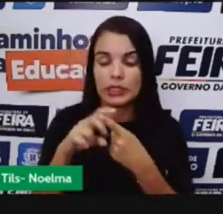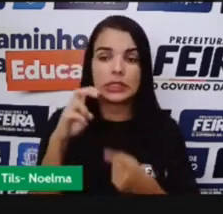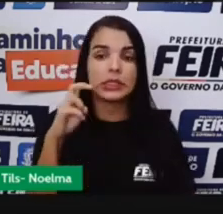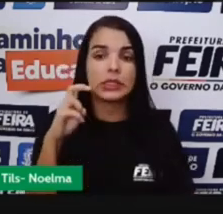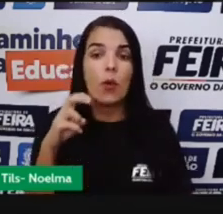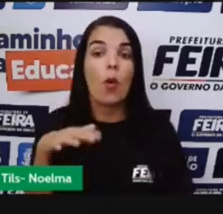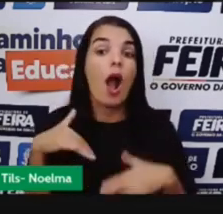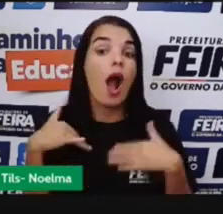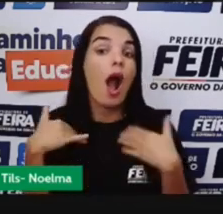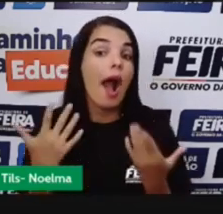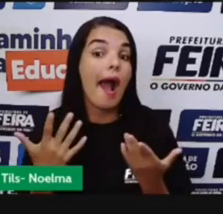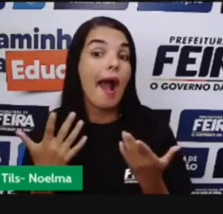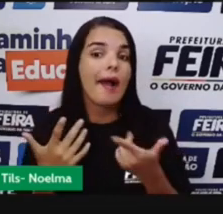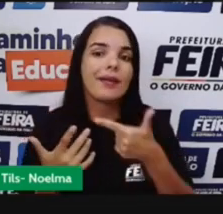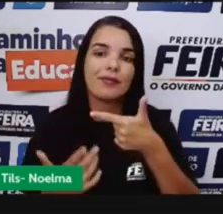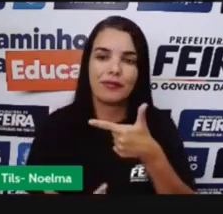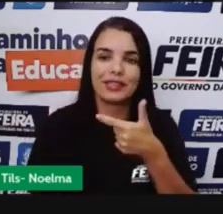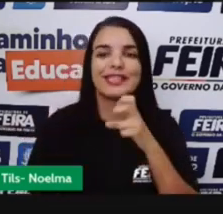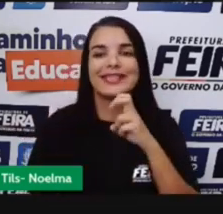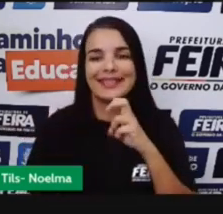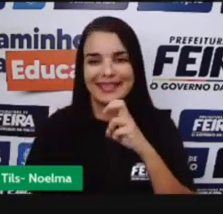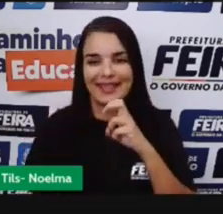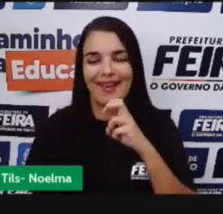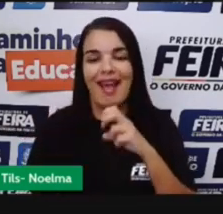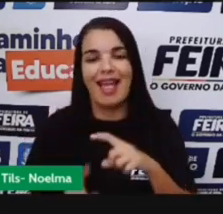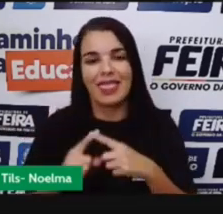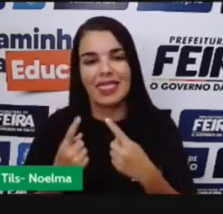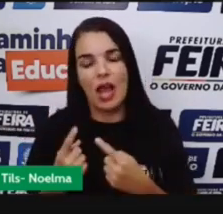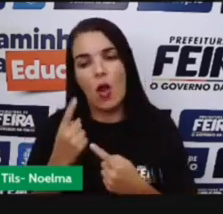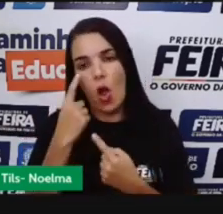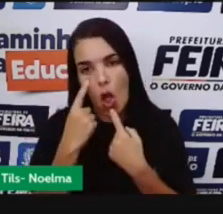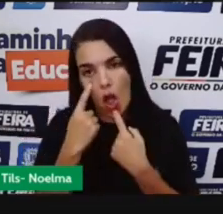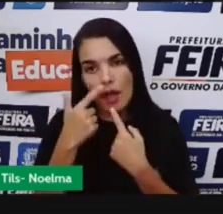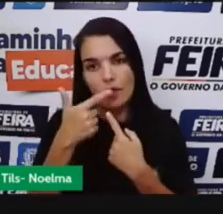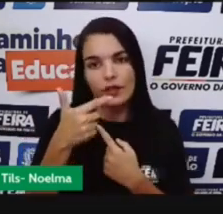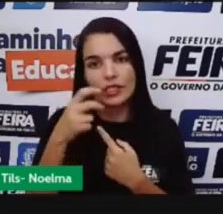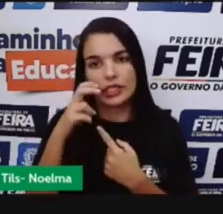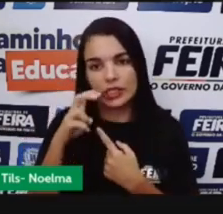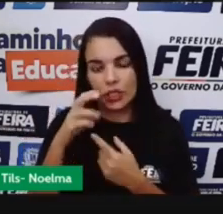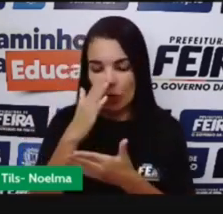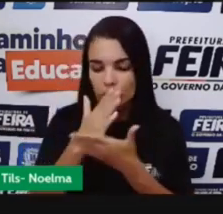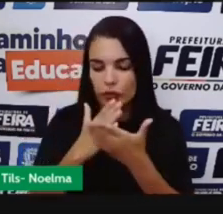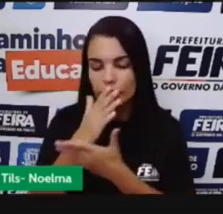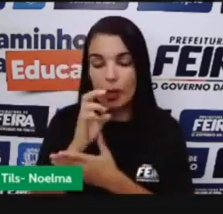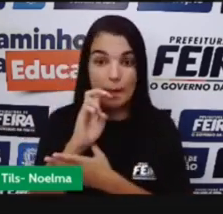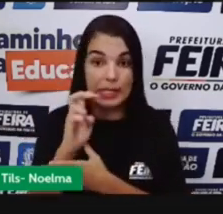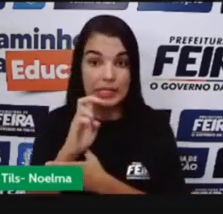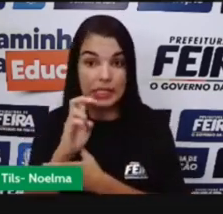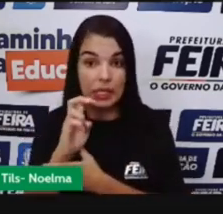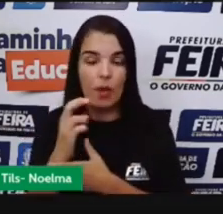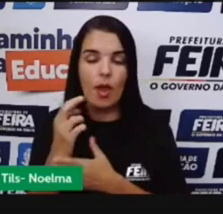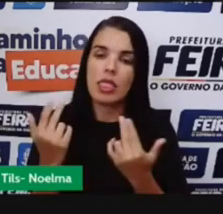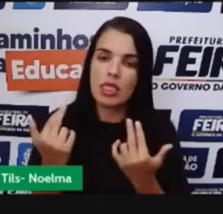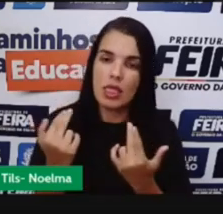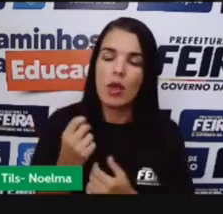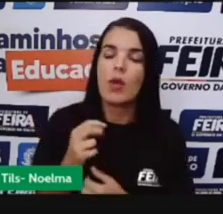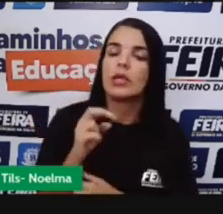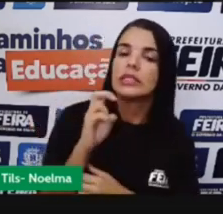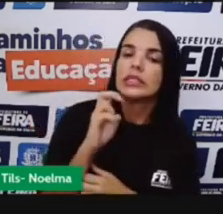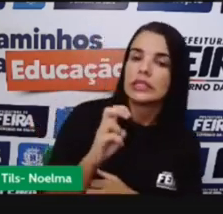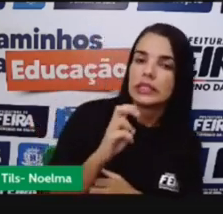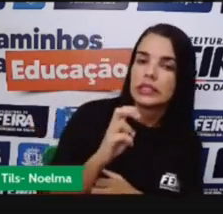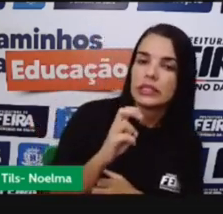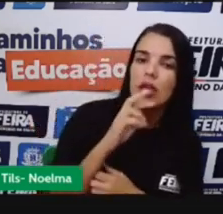gente? 25. Então, 25 dividido por 5 seria 5, porque 5